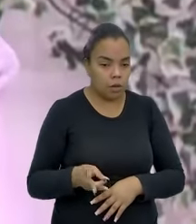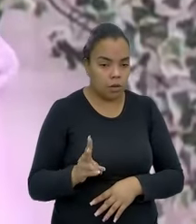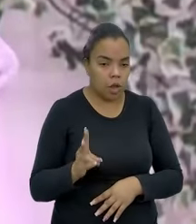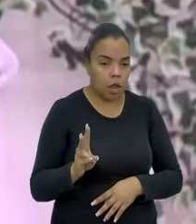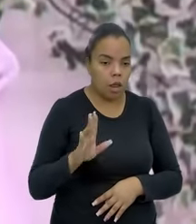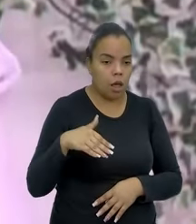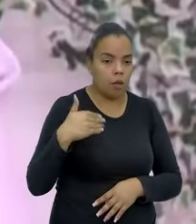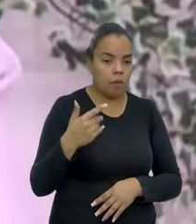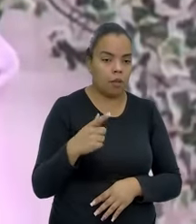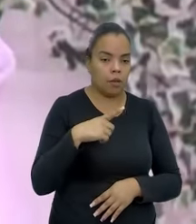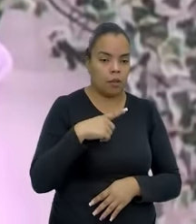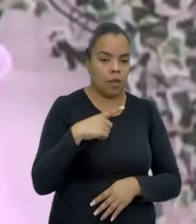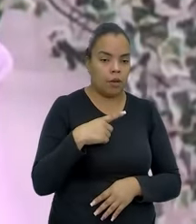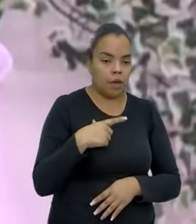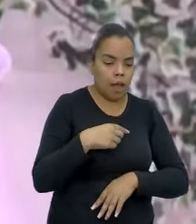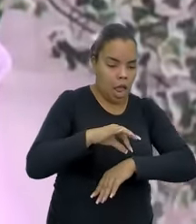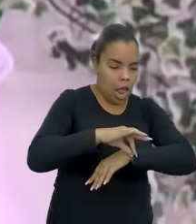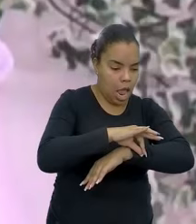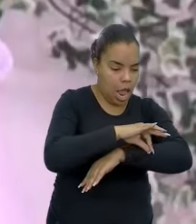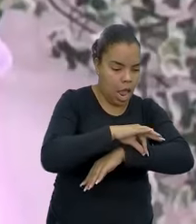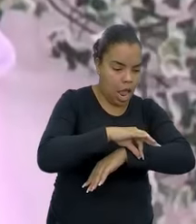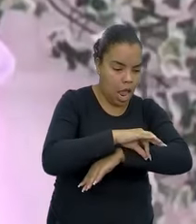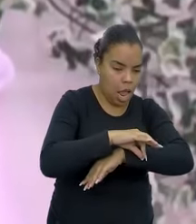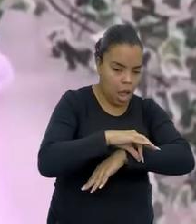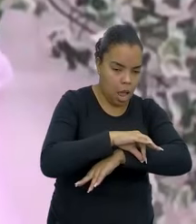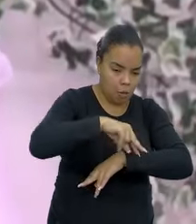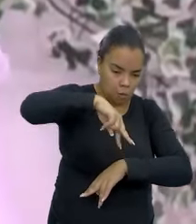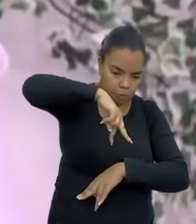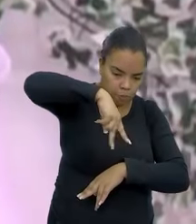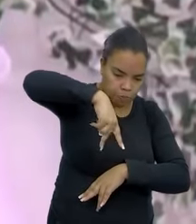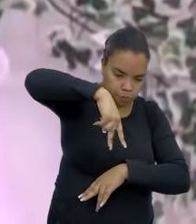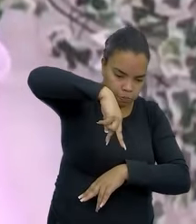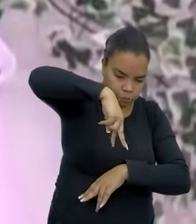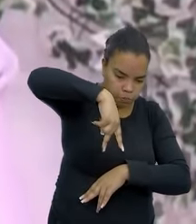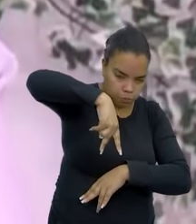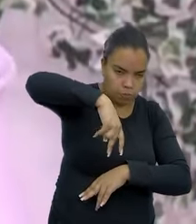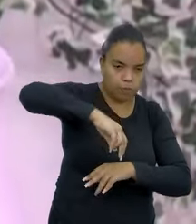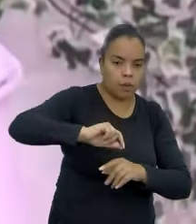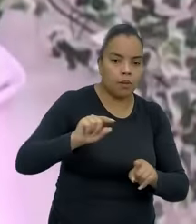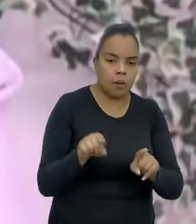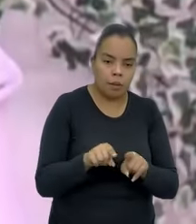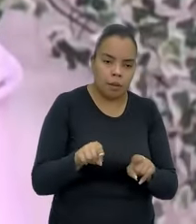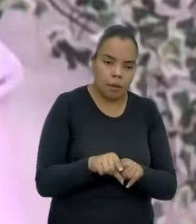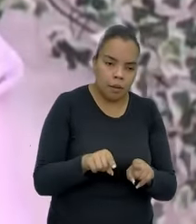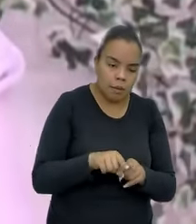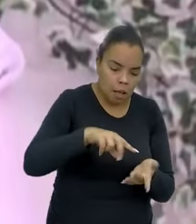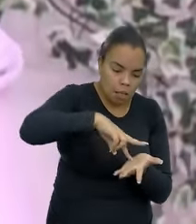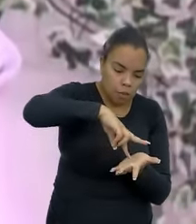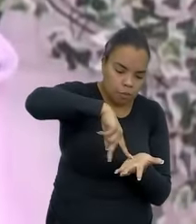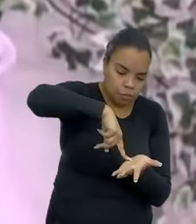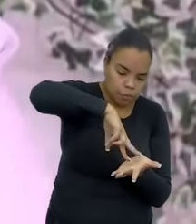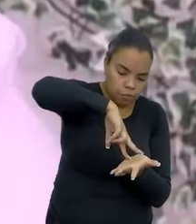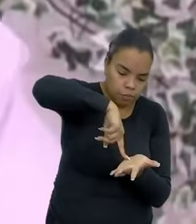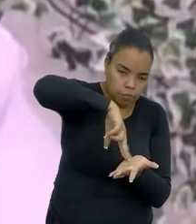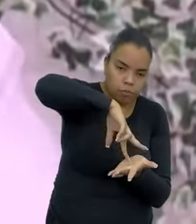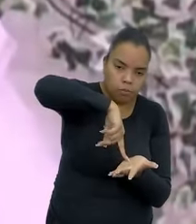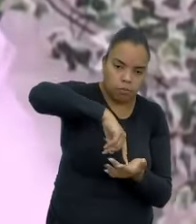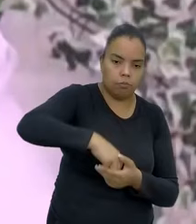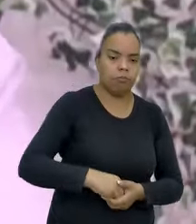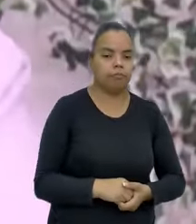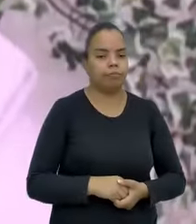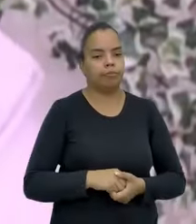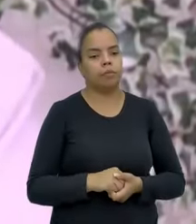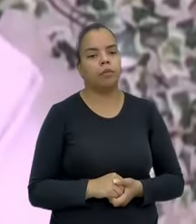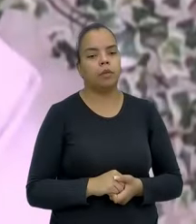a régua compasso e esquadro transferidor sem utilizar as medidas e apenas os conceitos matemáticos né